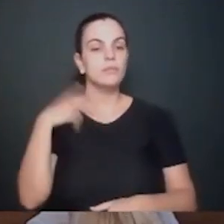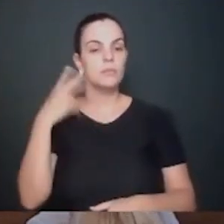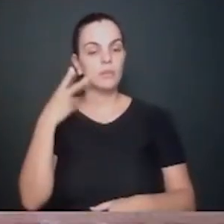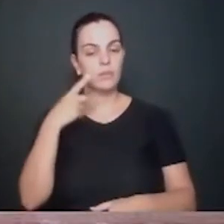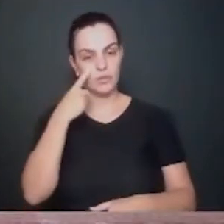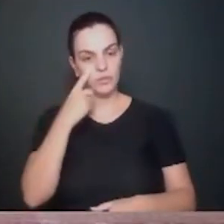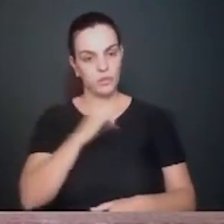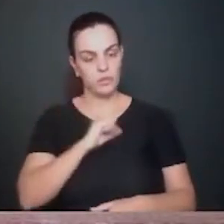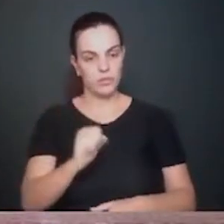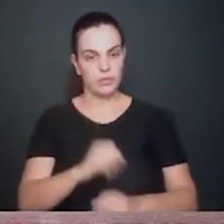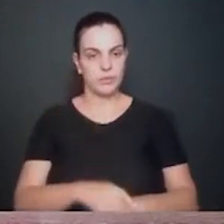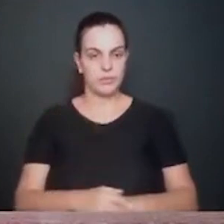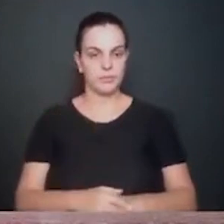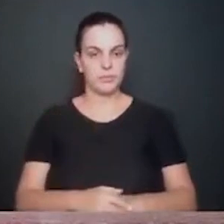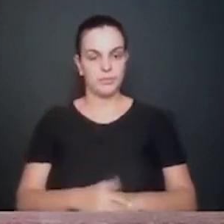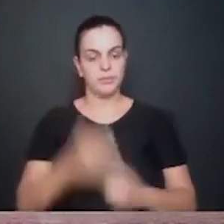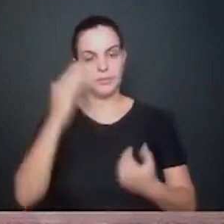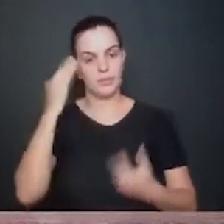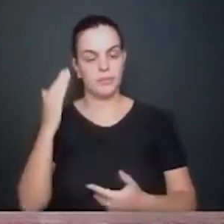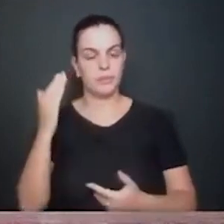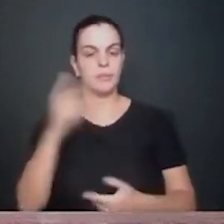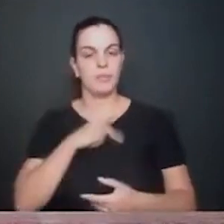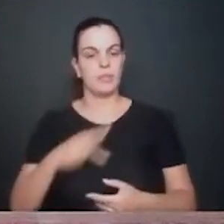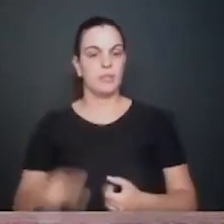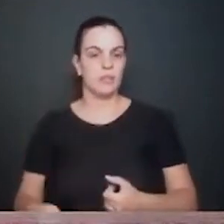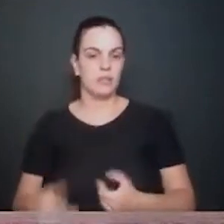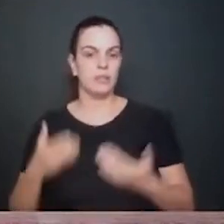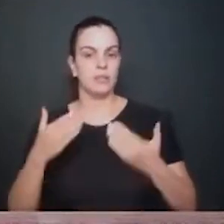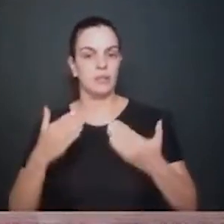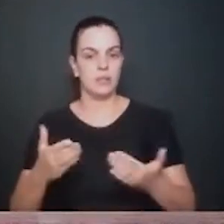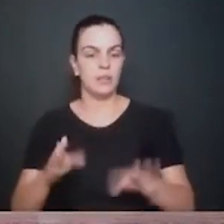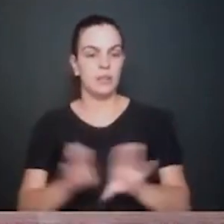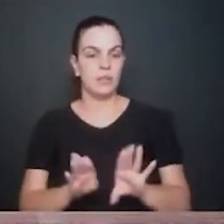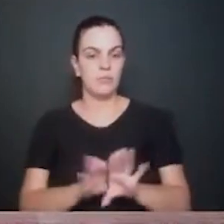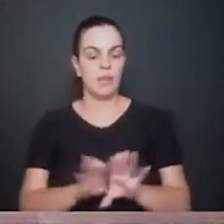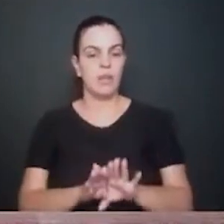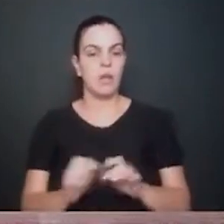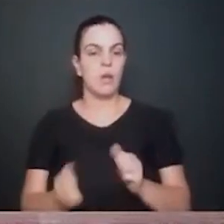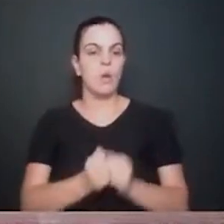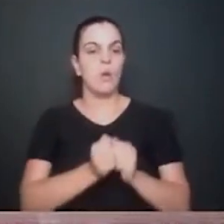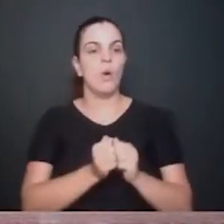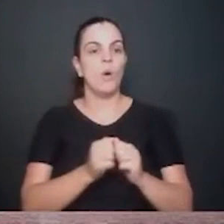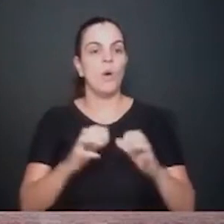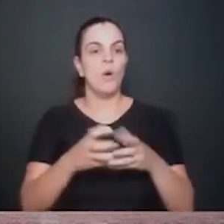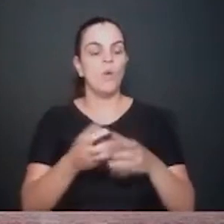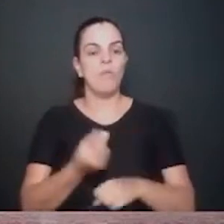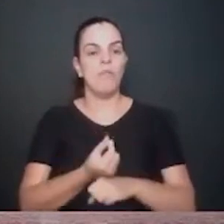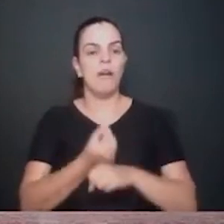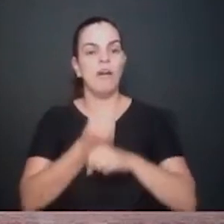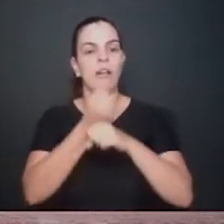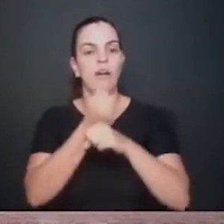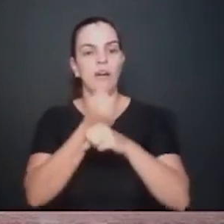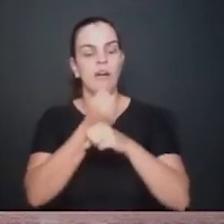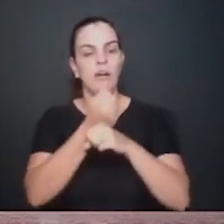presidente. Parabenizar o nosso secretário Cristiano Rhodes, também o Mário Nakatani, a Daniela Regina, que, junto com a equipe da Finanças, é a base, é o alicerce